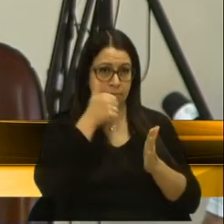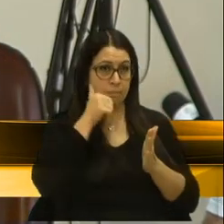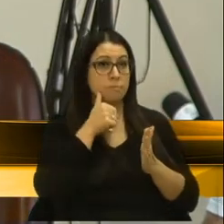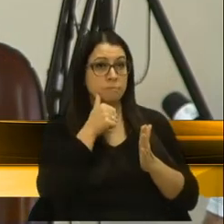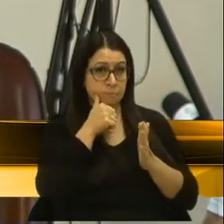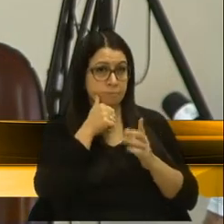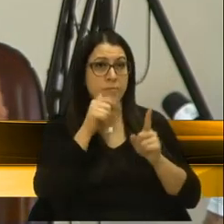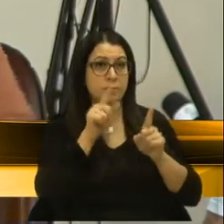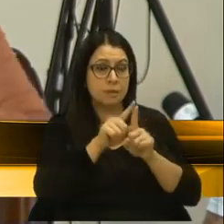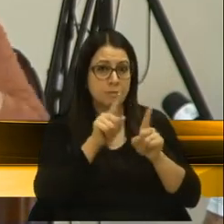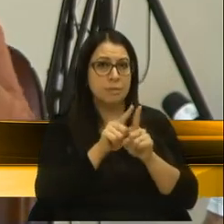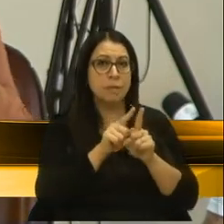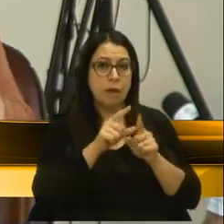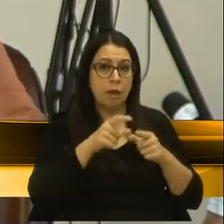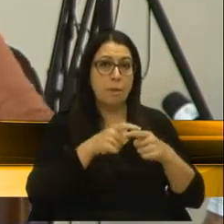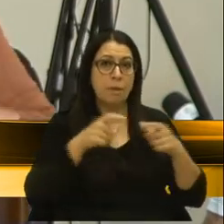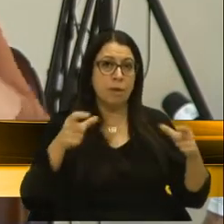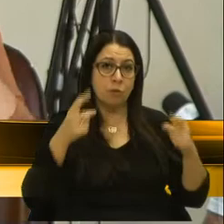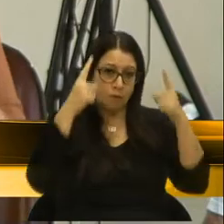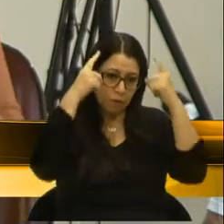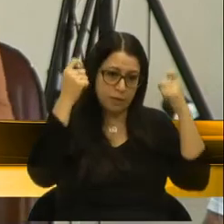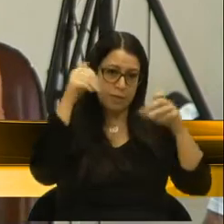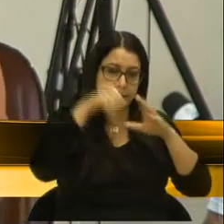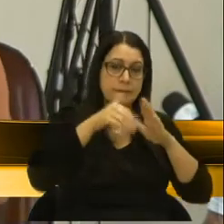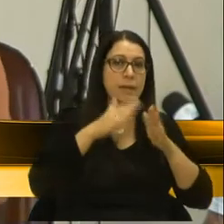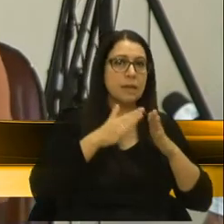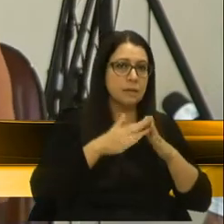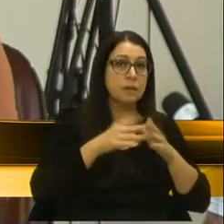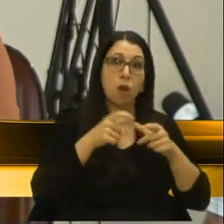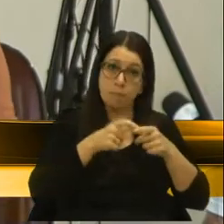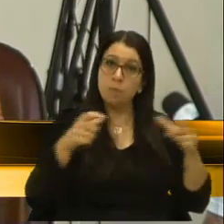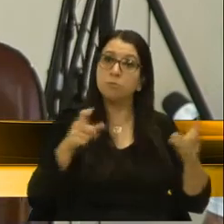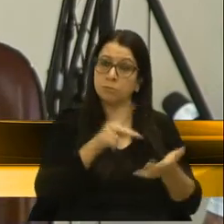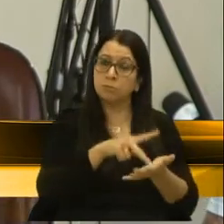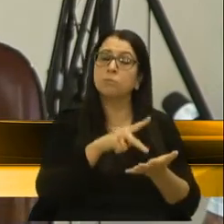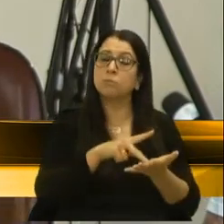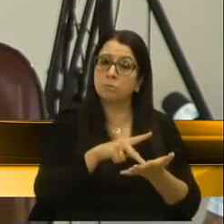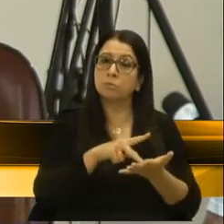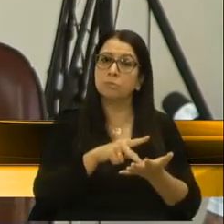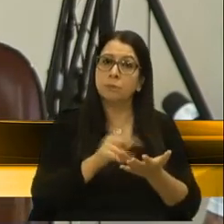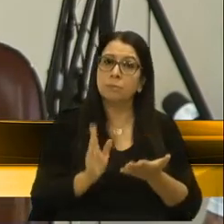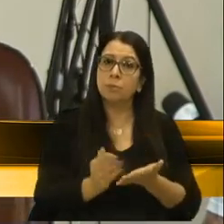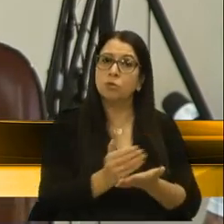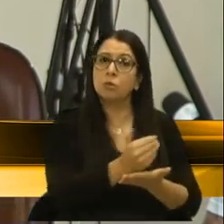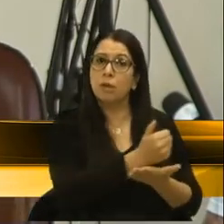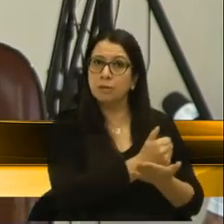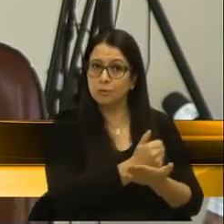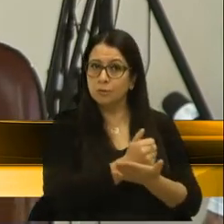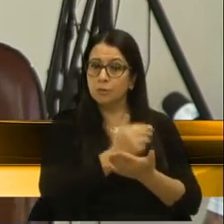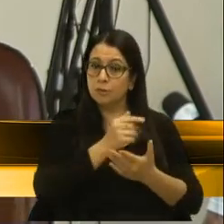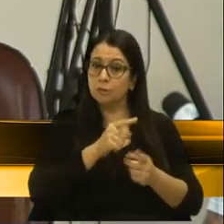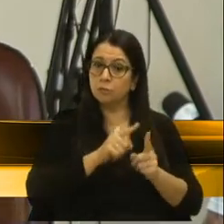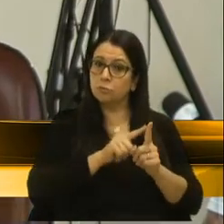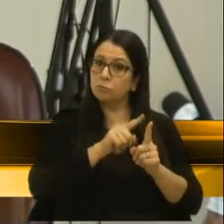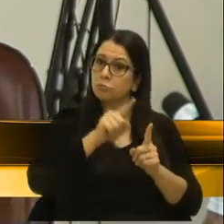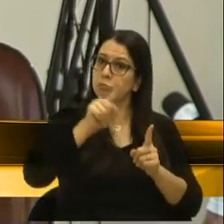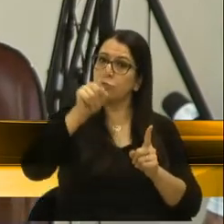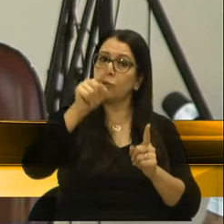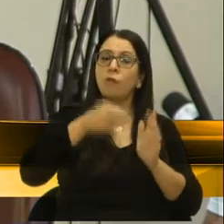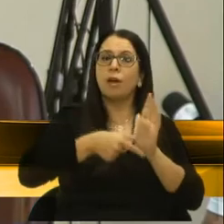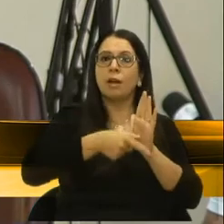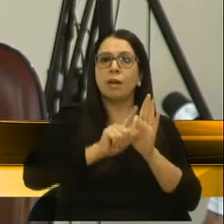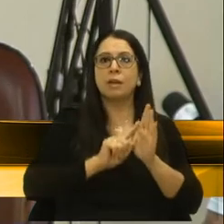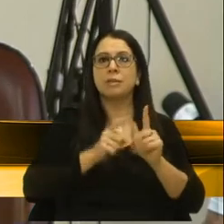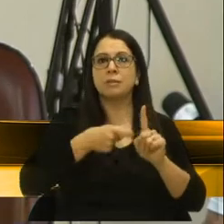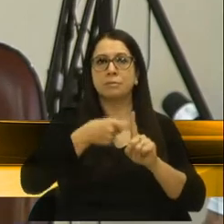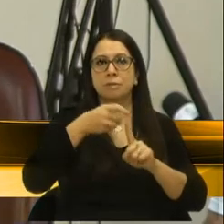que a gente tem falado, aumentou a violência doméstica e tal, e aumentou mesmo. Mas os dados que a gente verifica de crescimento são anteriores ao